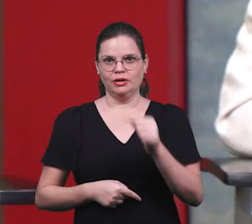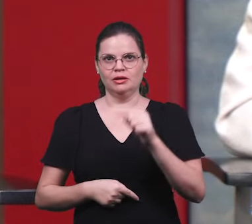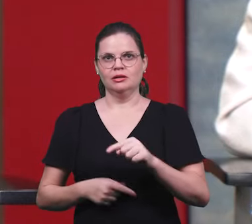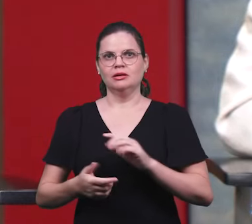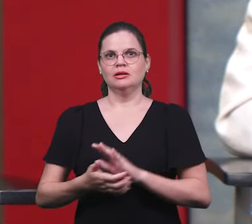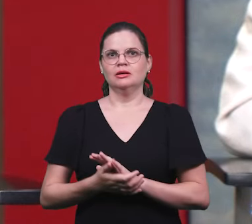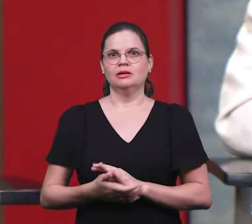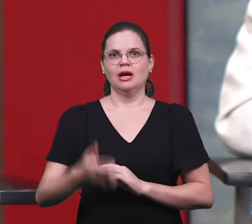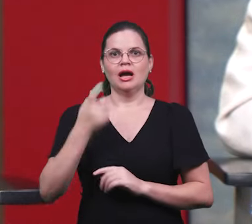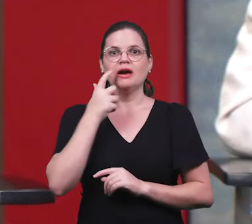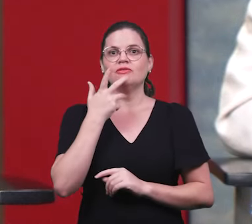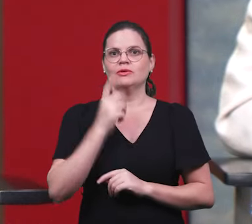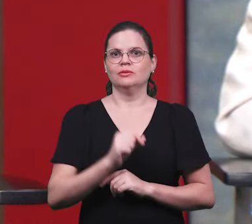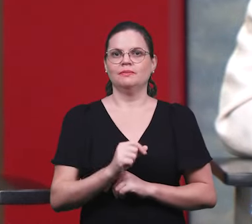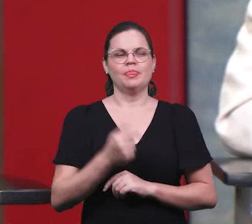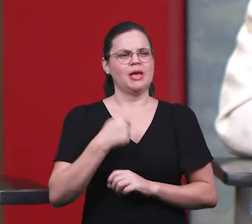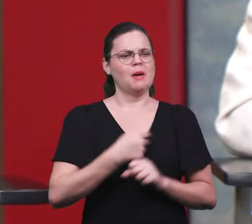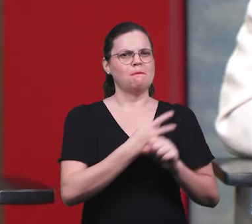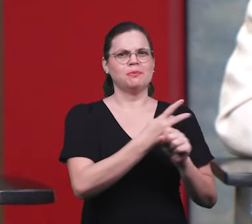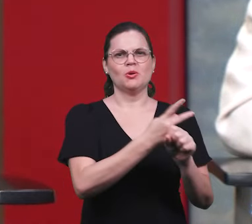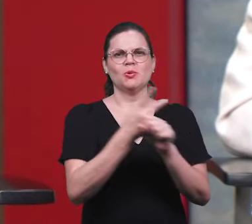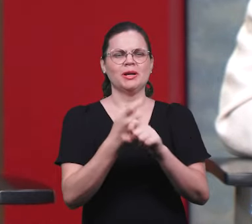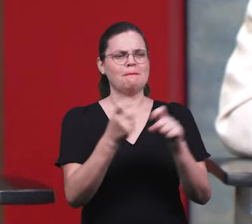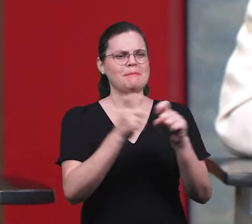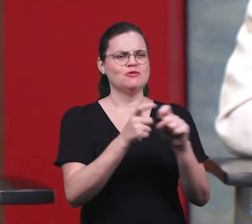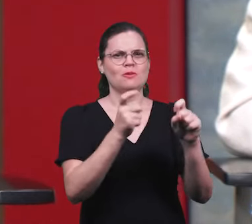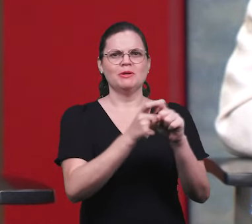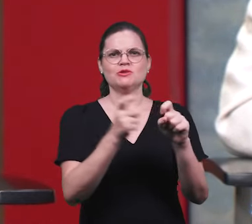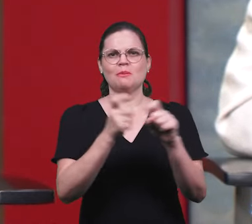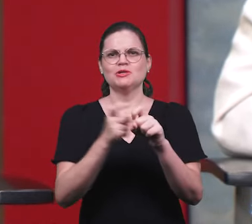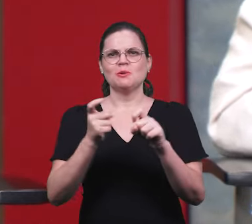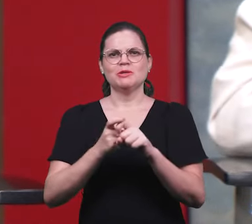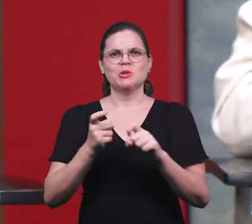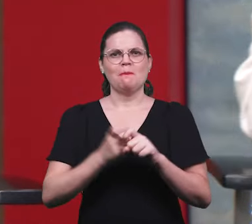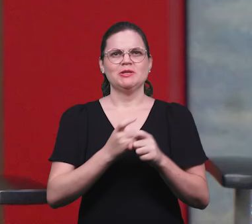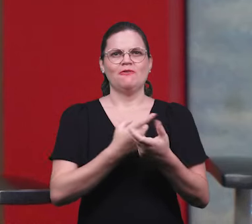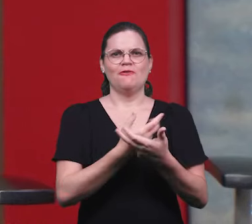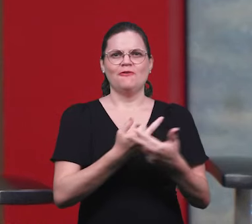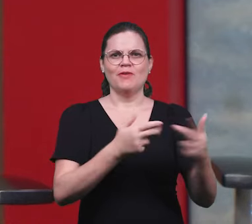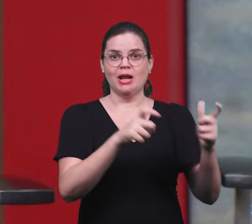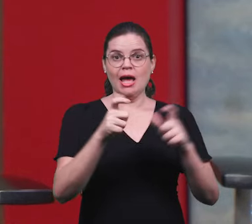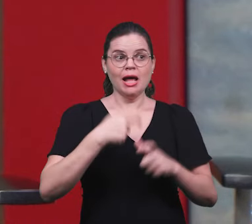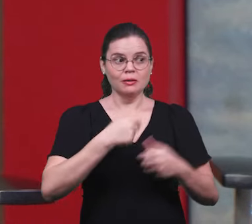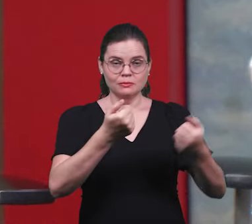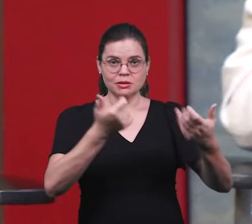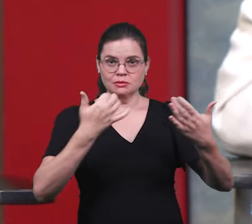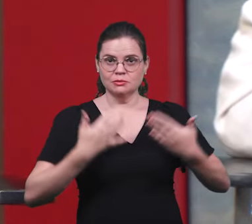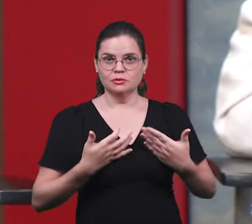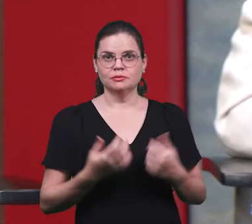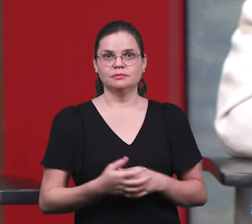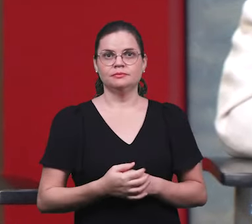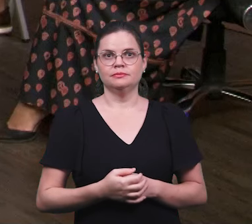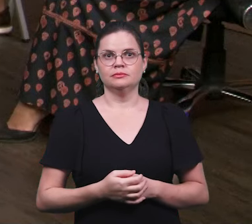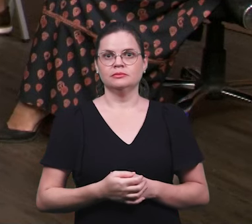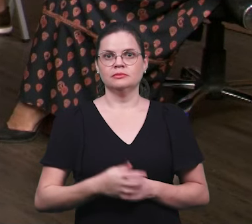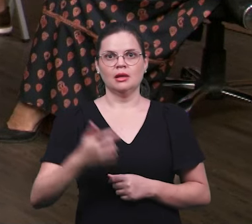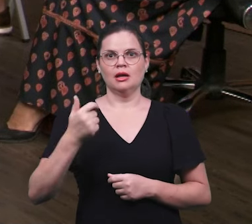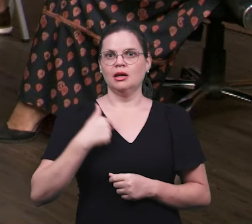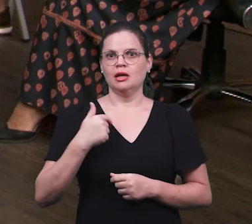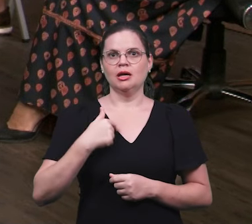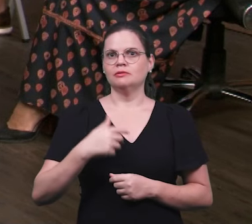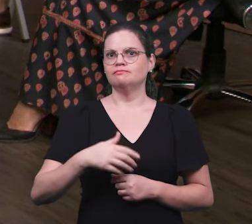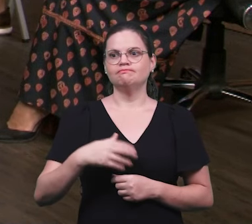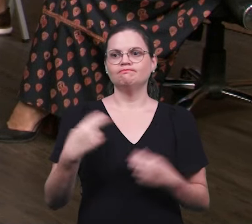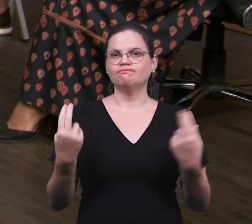que ela procurou médicos em vários lugares. E ela disse isso para mim. Eu sou